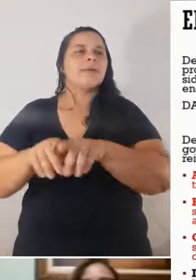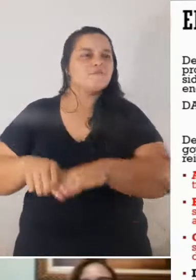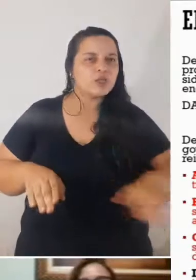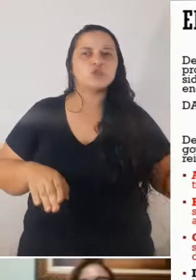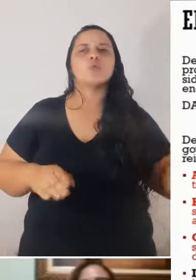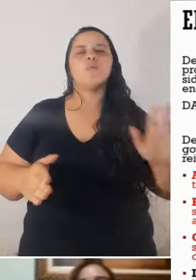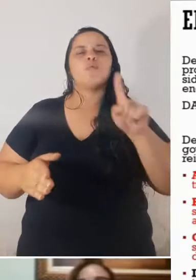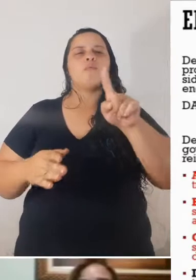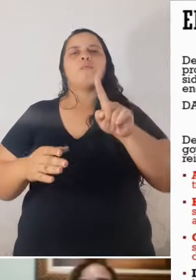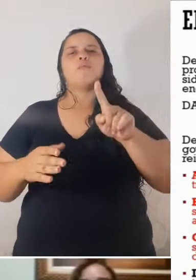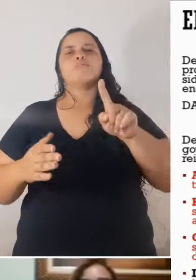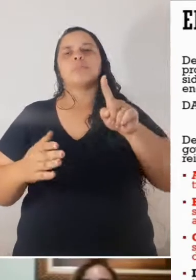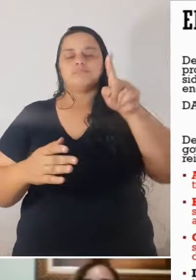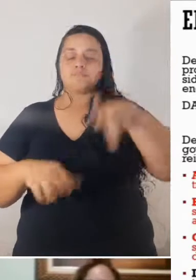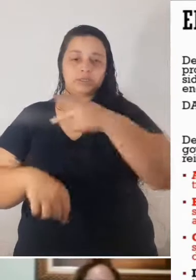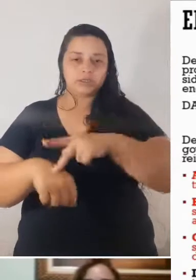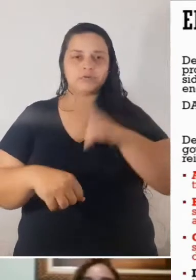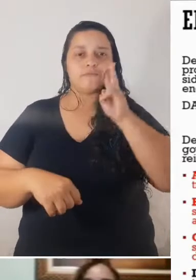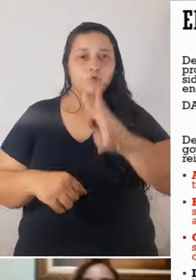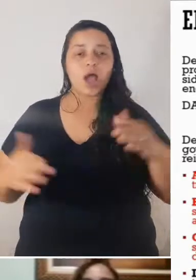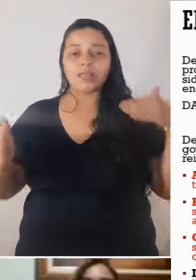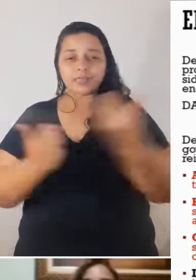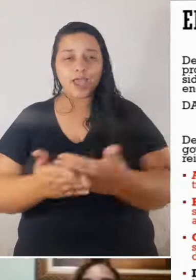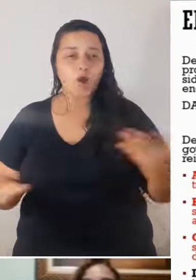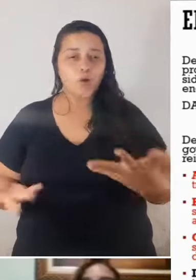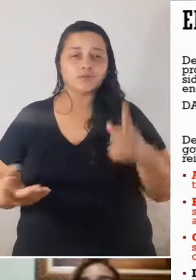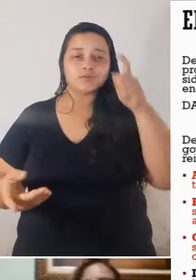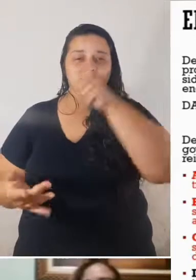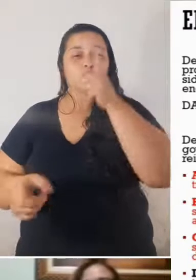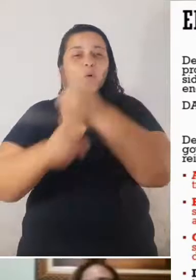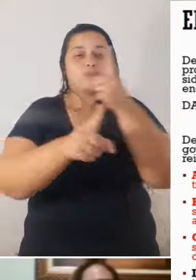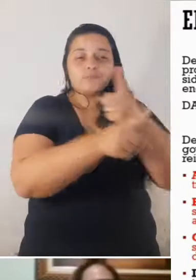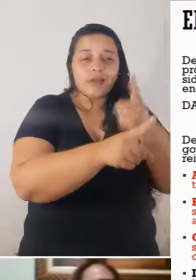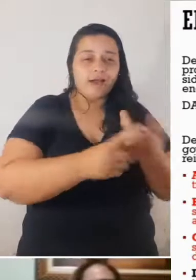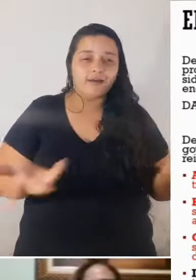um desafio a punição e a localização desses casos de trabalhos